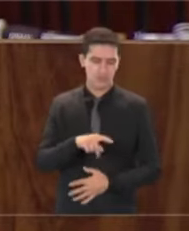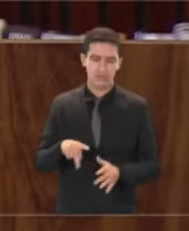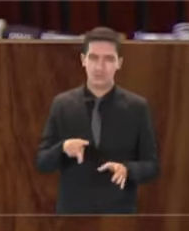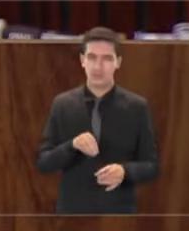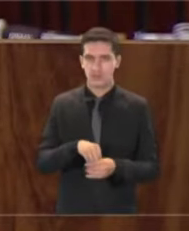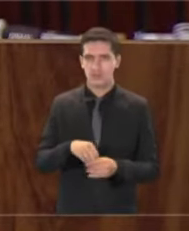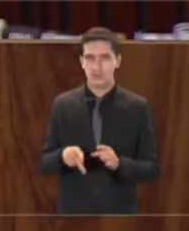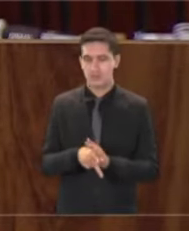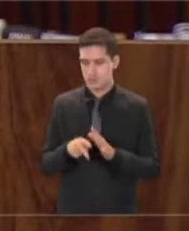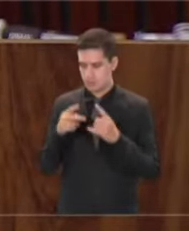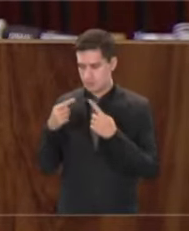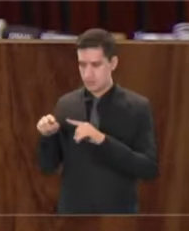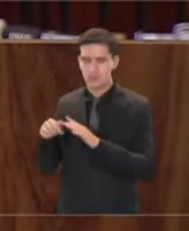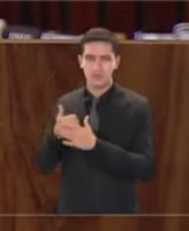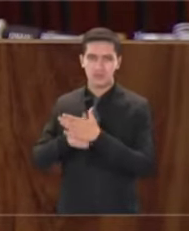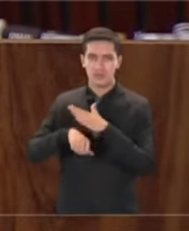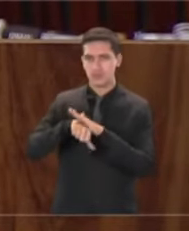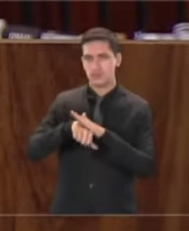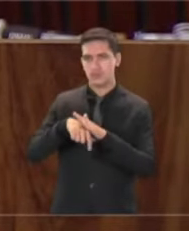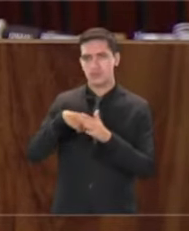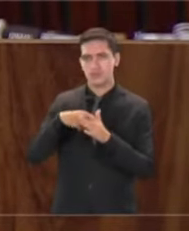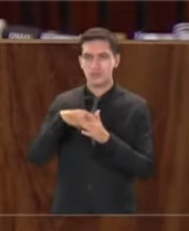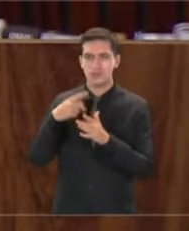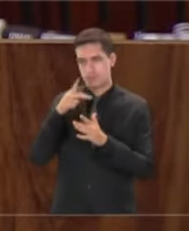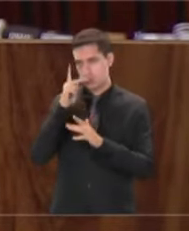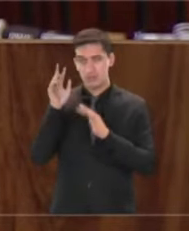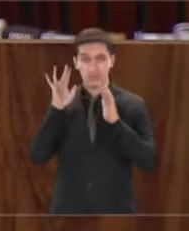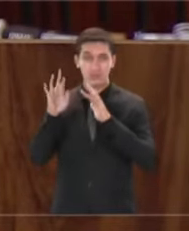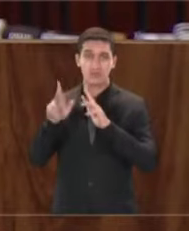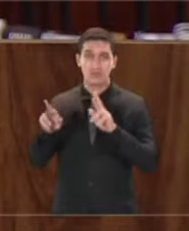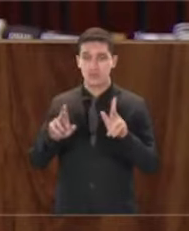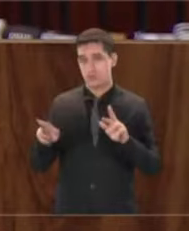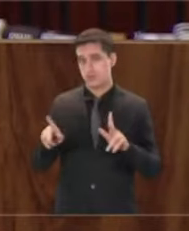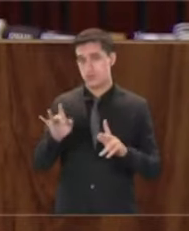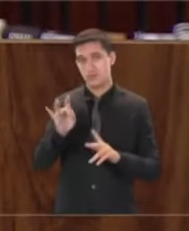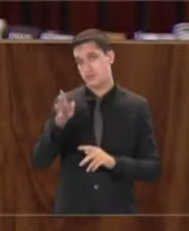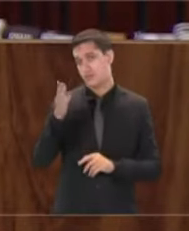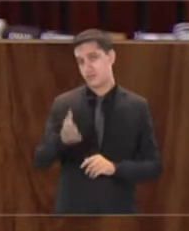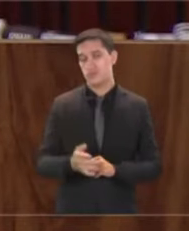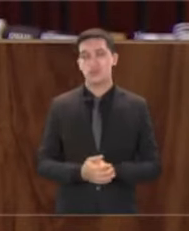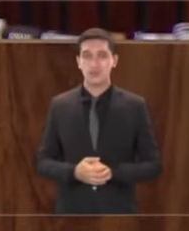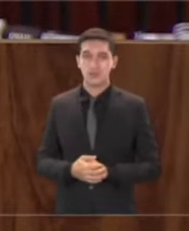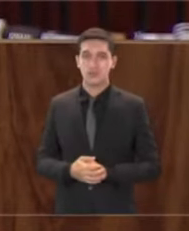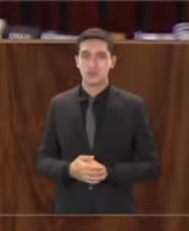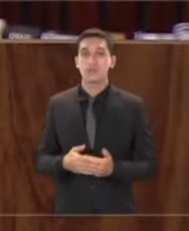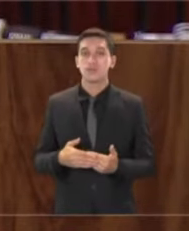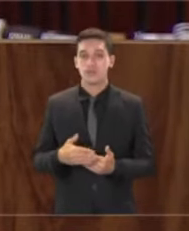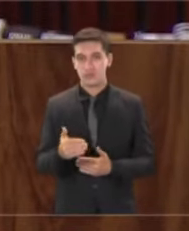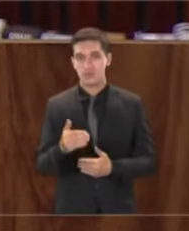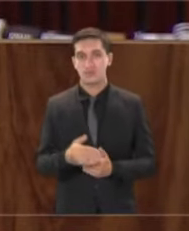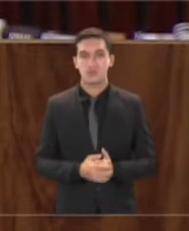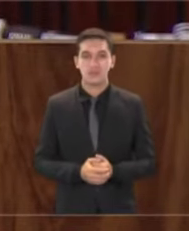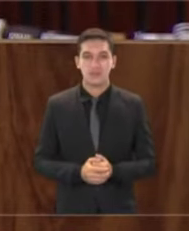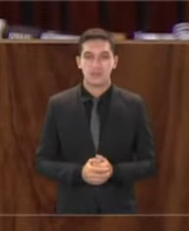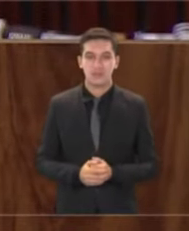a criminalidade. São visões de mundo diferentes, apenas isso. Mais adiante,